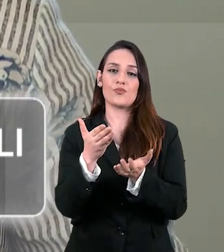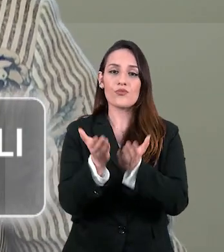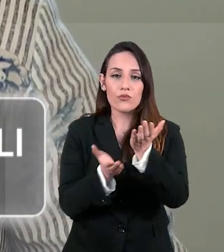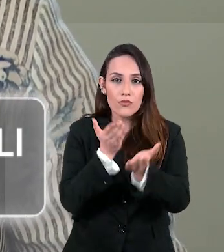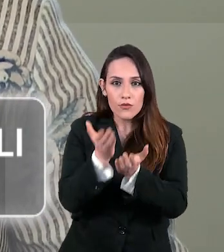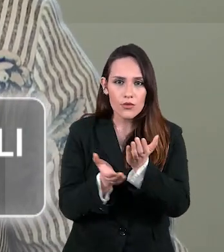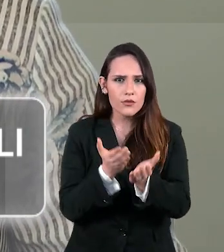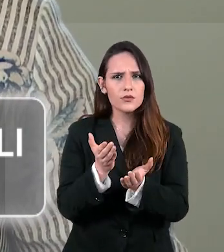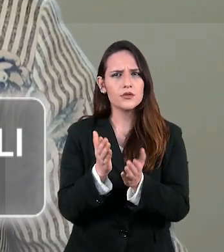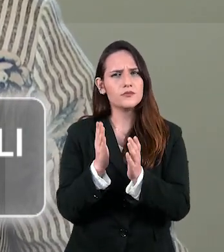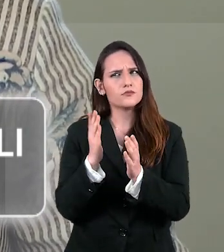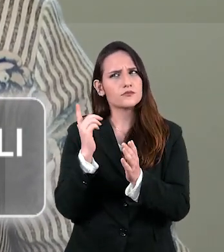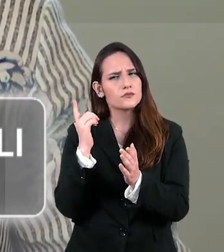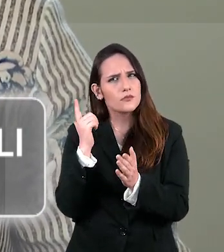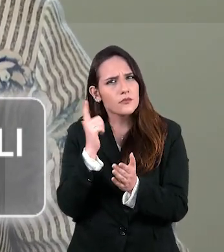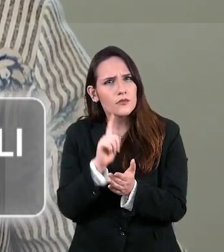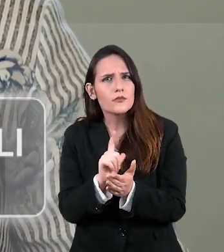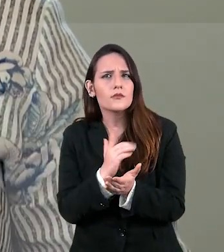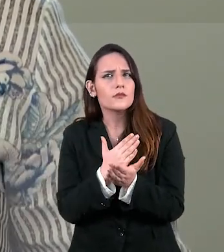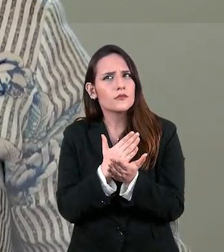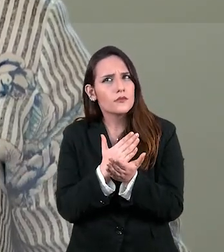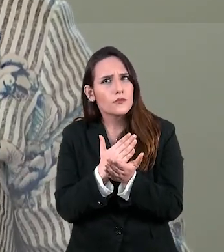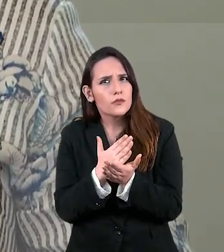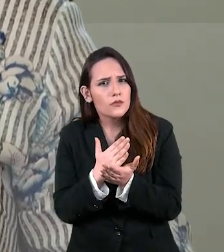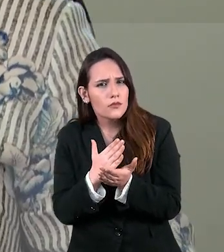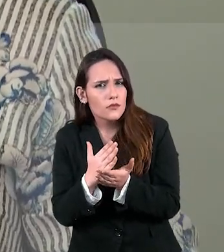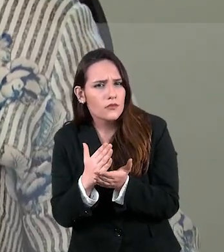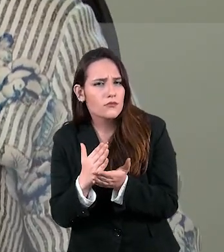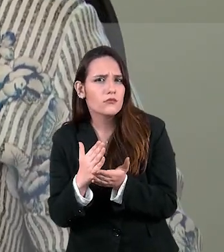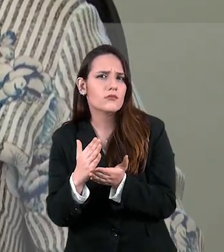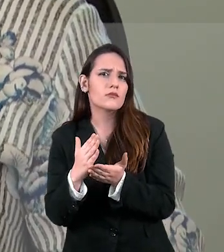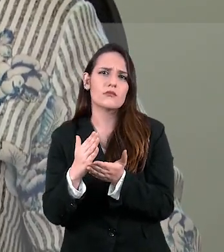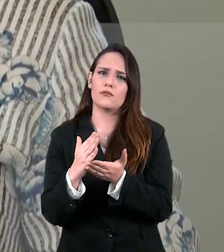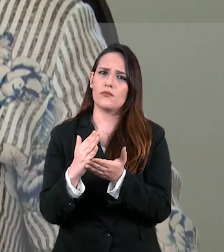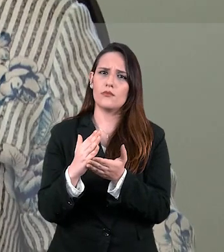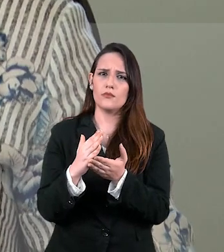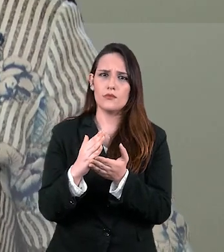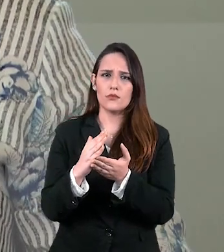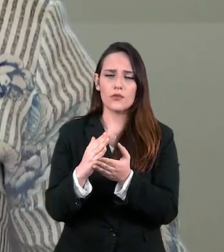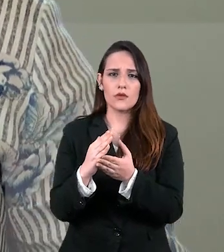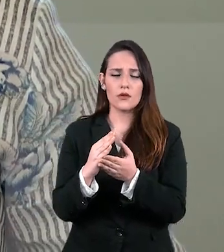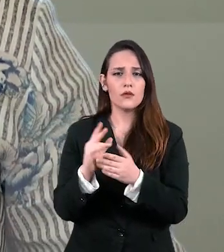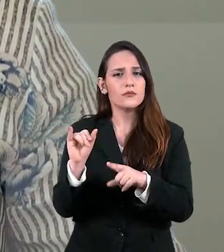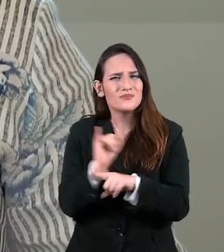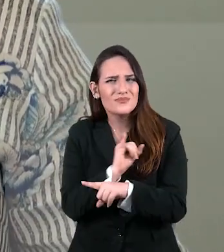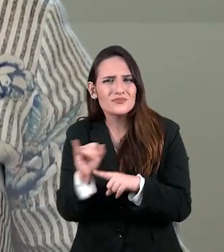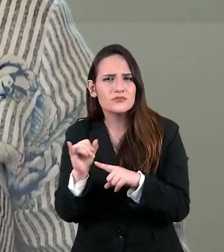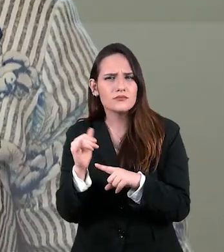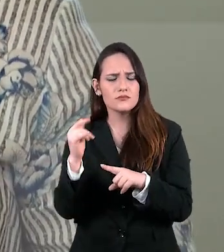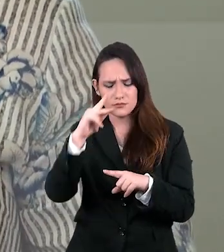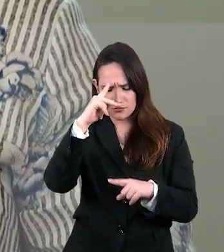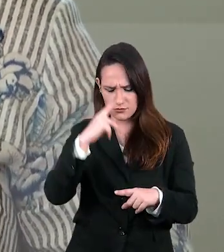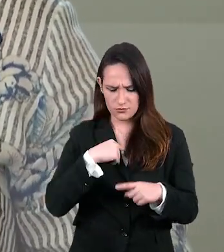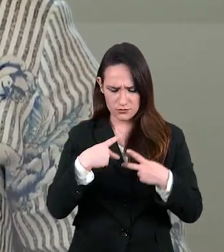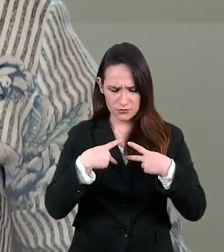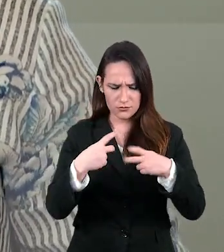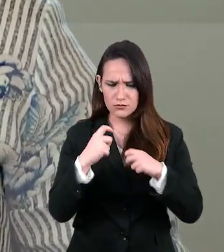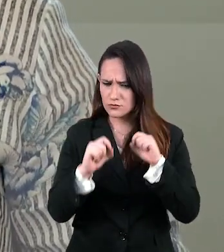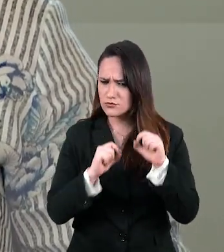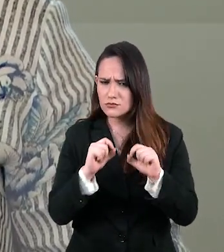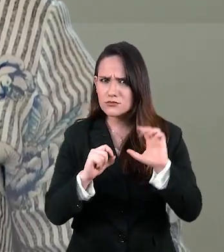ela consegue ir percebendo, né? A psicoterapia vai dando, assim, instrumentos para que ela possa entender